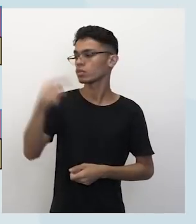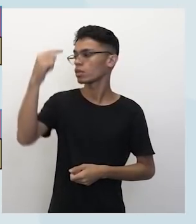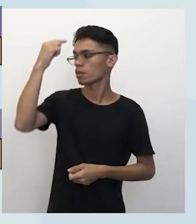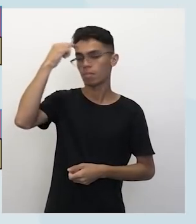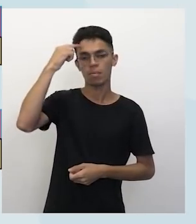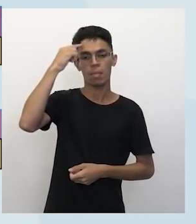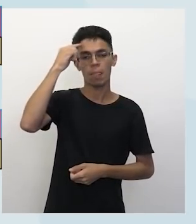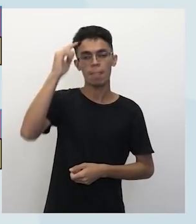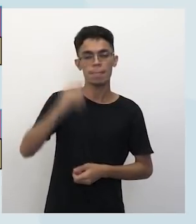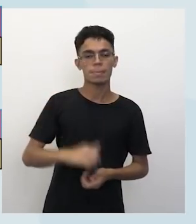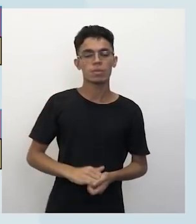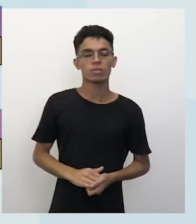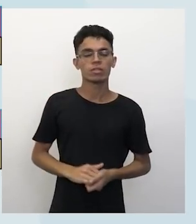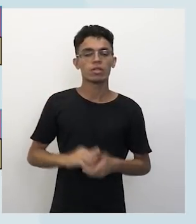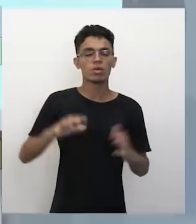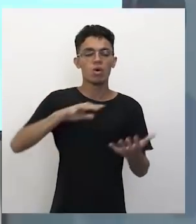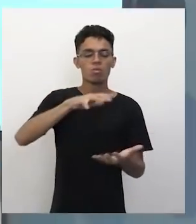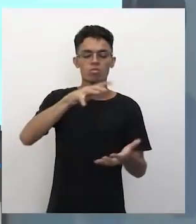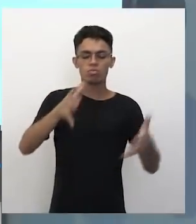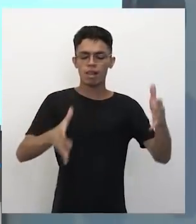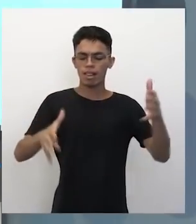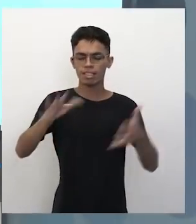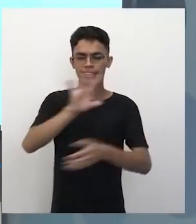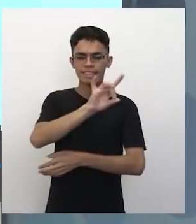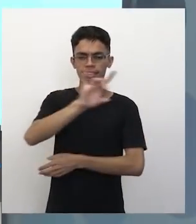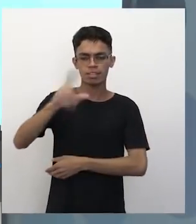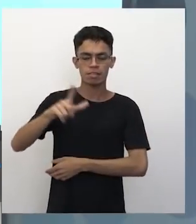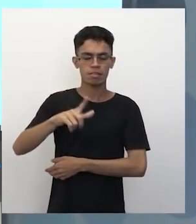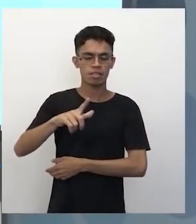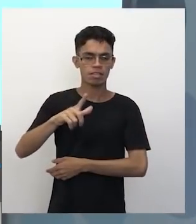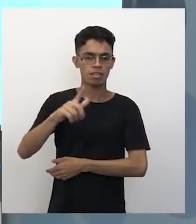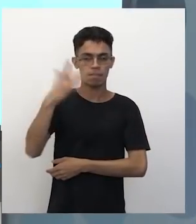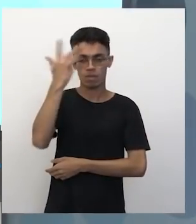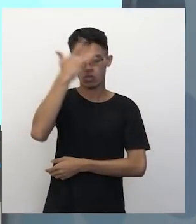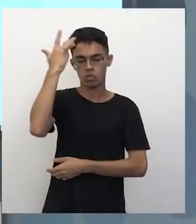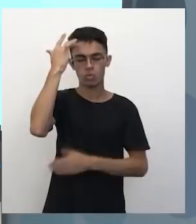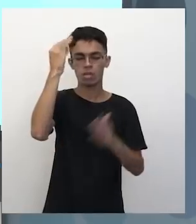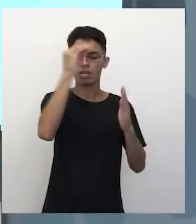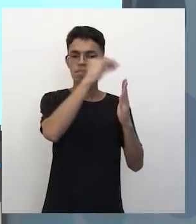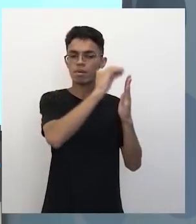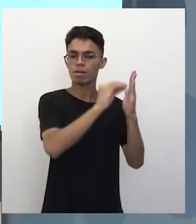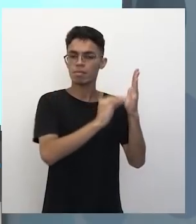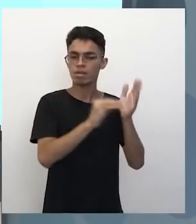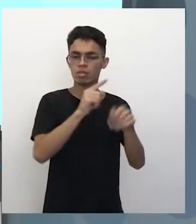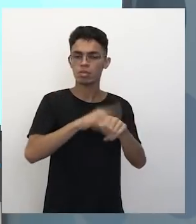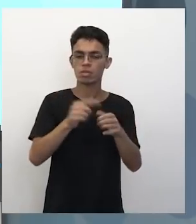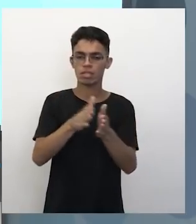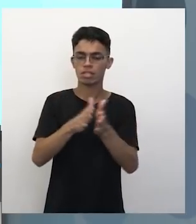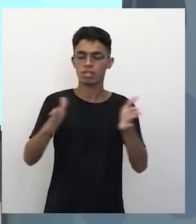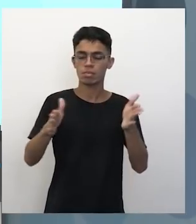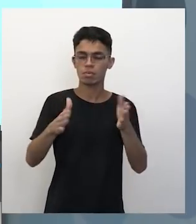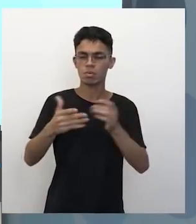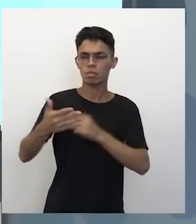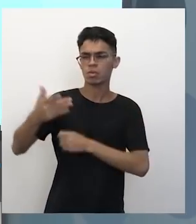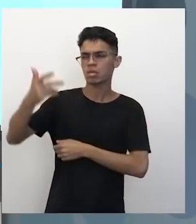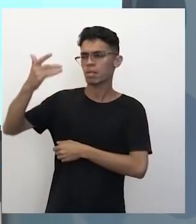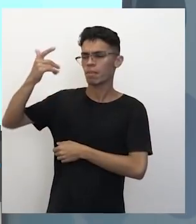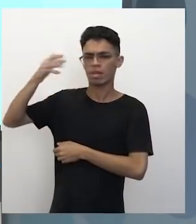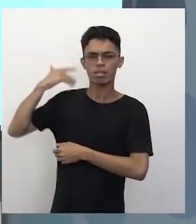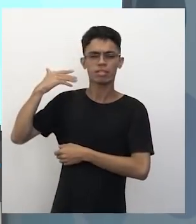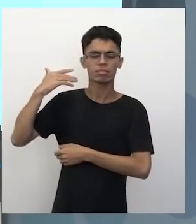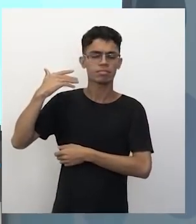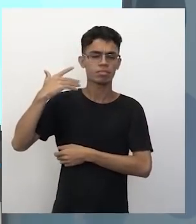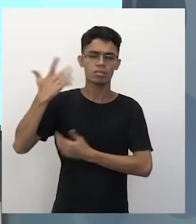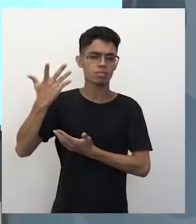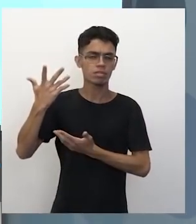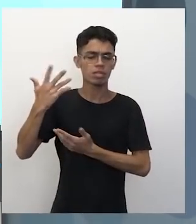só, um mundo onde cada pessoa marcava o tempo de um jeito. As sociedades antigas eram assim. Então nós tínhamos